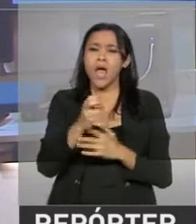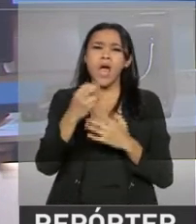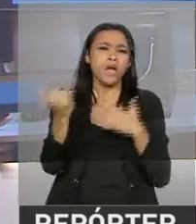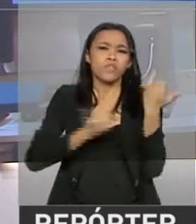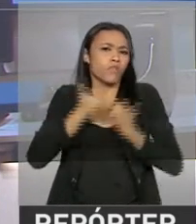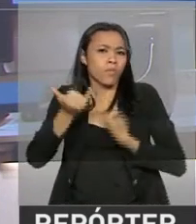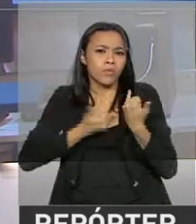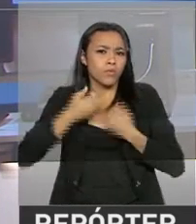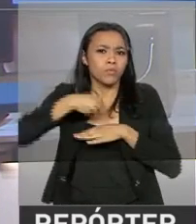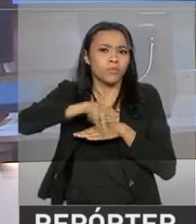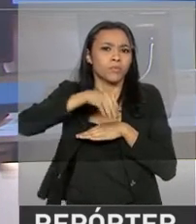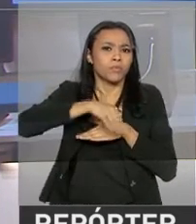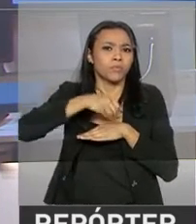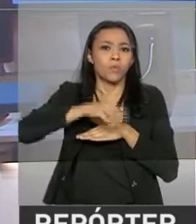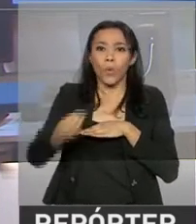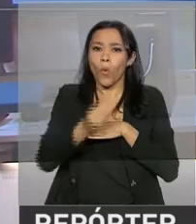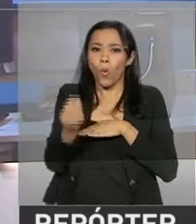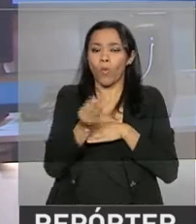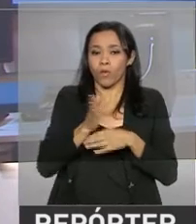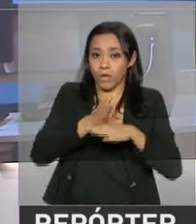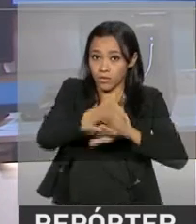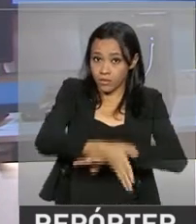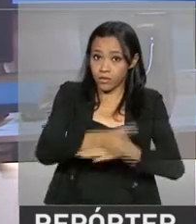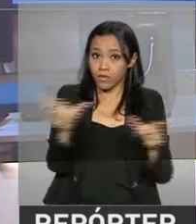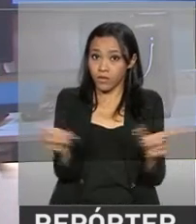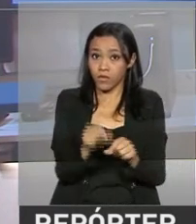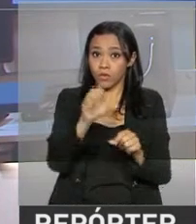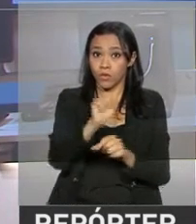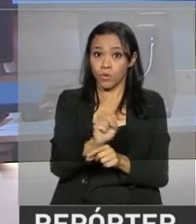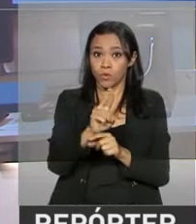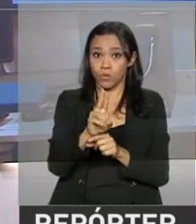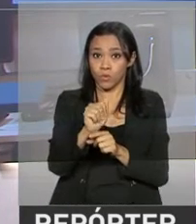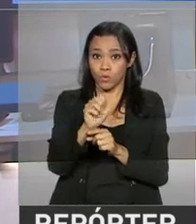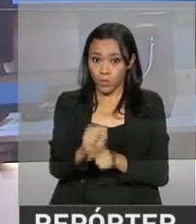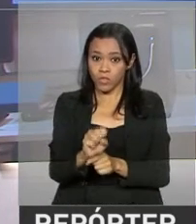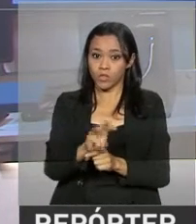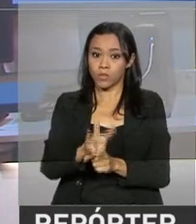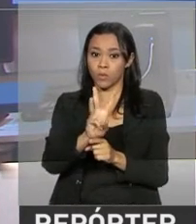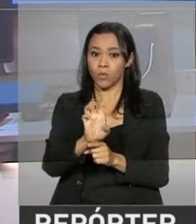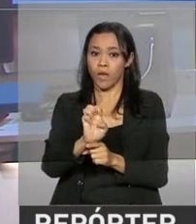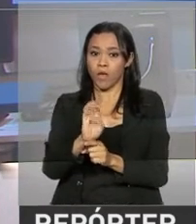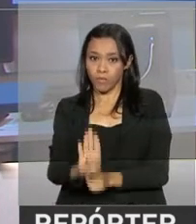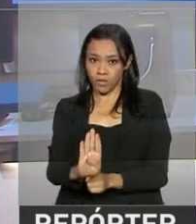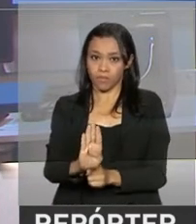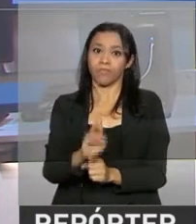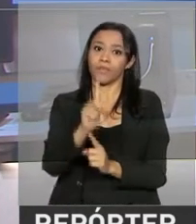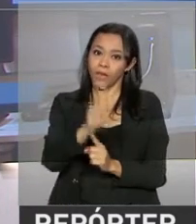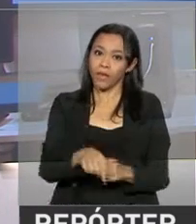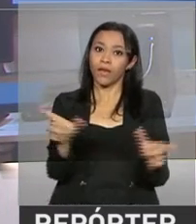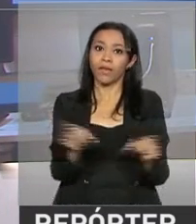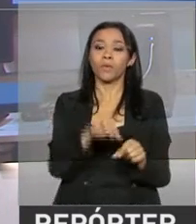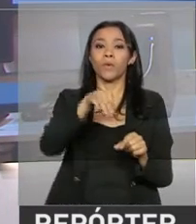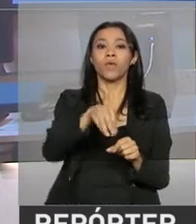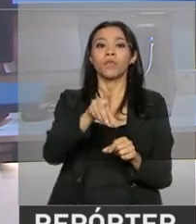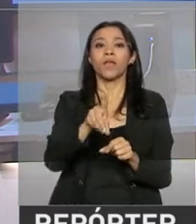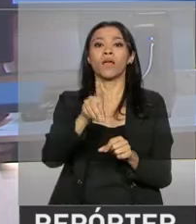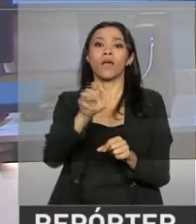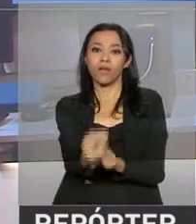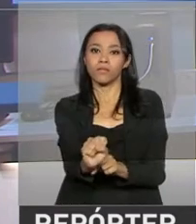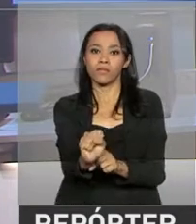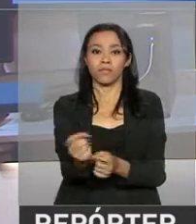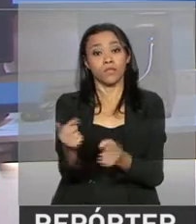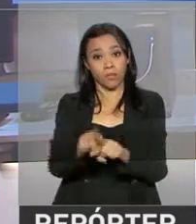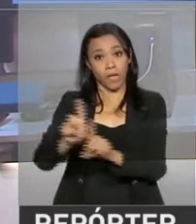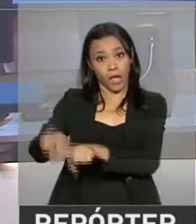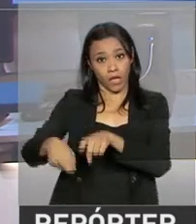ser passadas pelo sistema SUAS Web do Ministério do Desenvolvimento Social e Agrário. Os gerentes municipais que